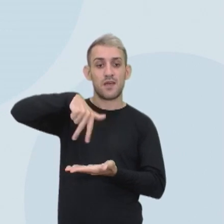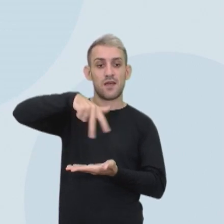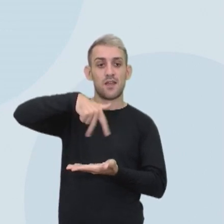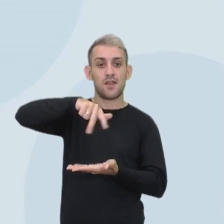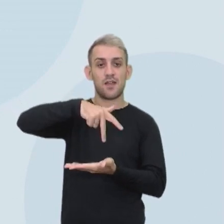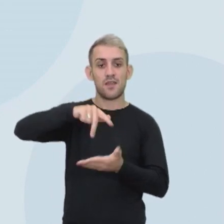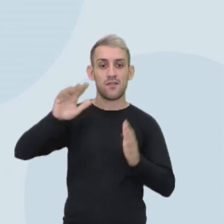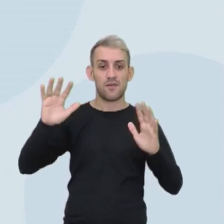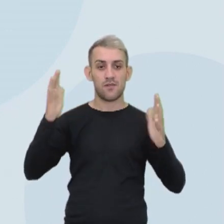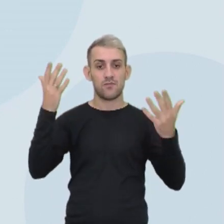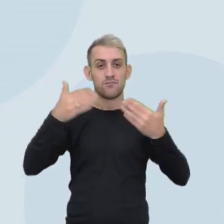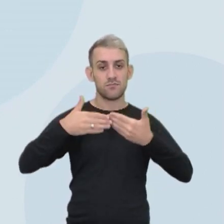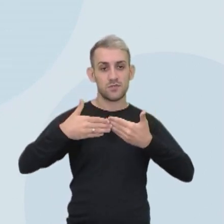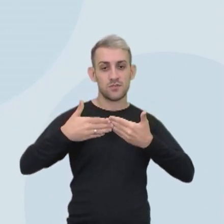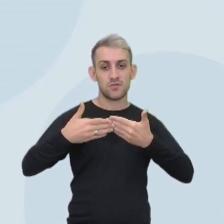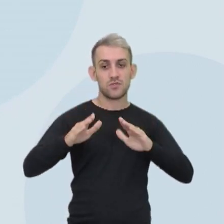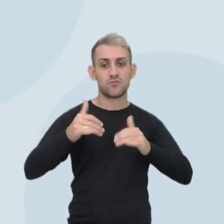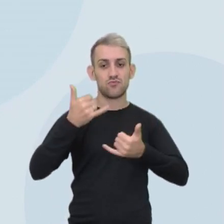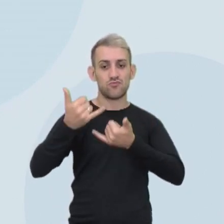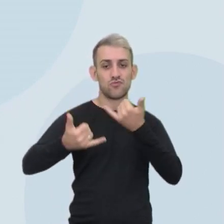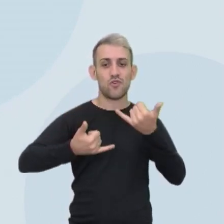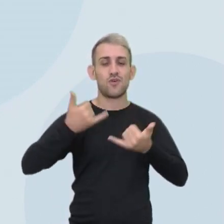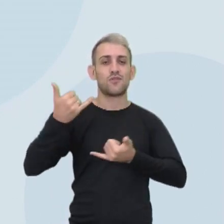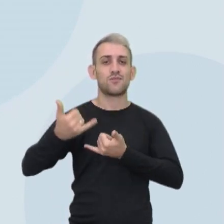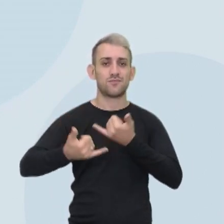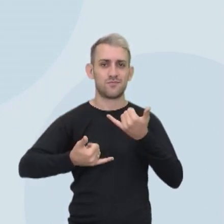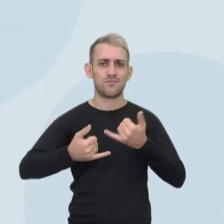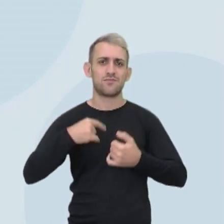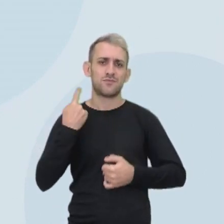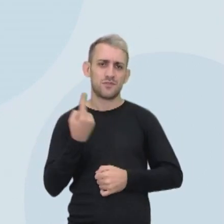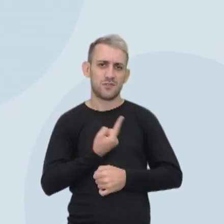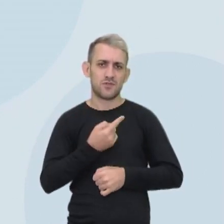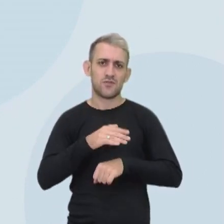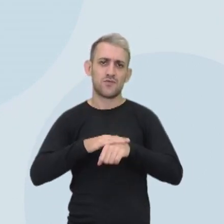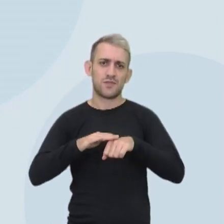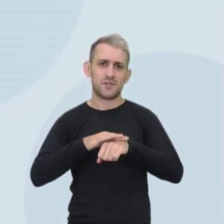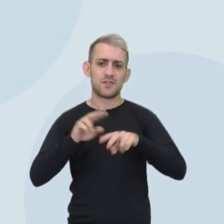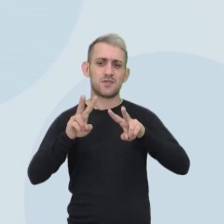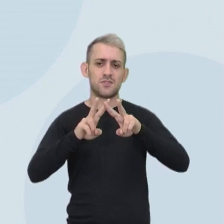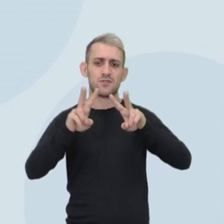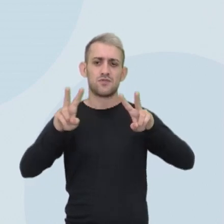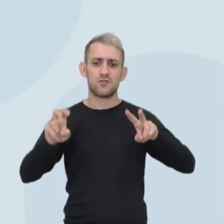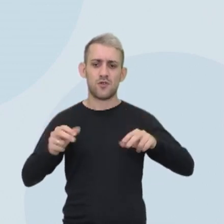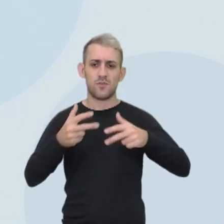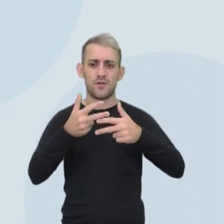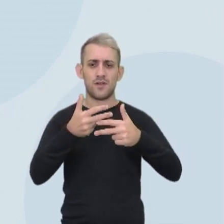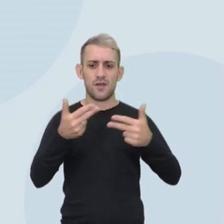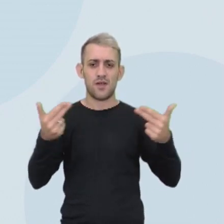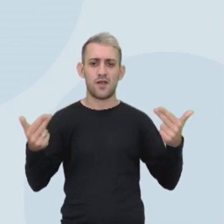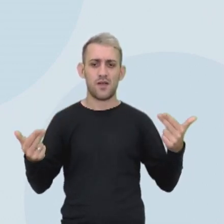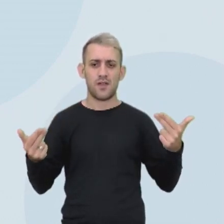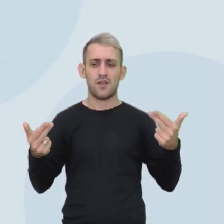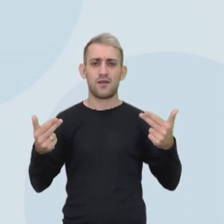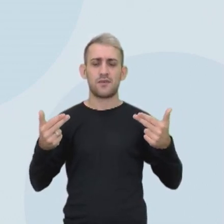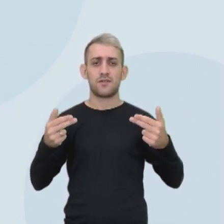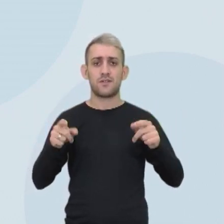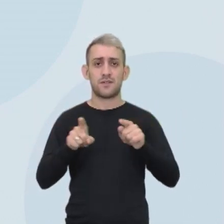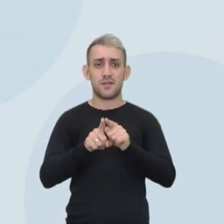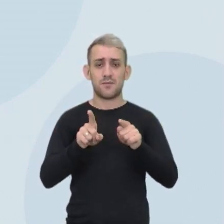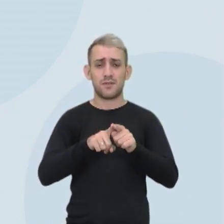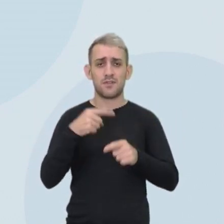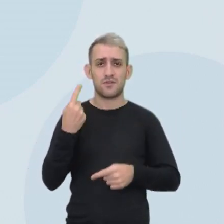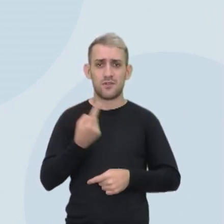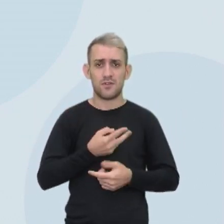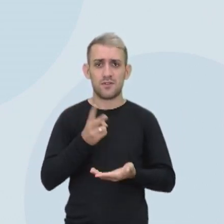cerimônia de abertura desses jogos. Ou seja, se a gente está falando de questões étnicas, a gente sempre